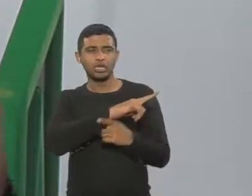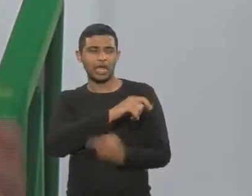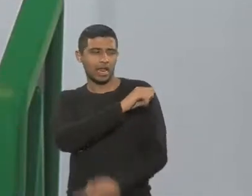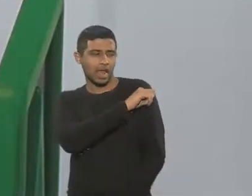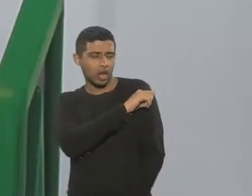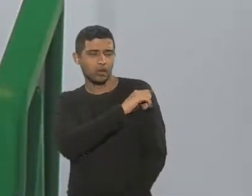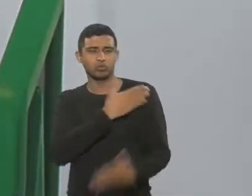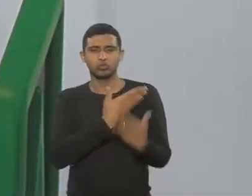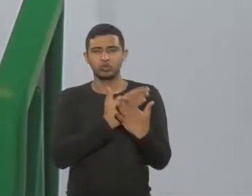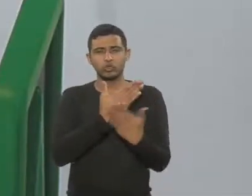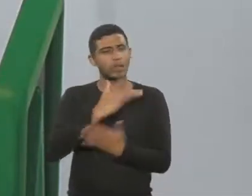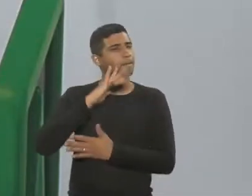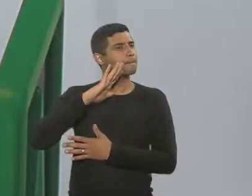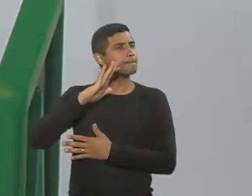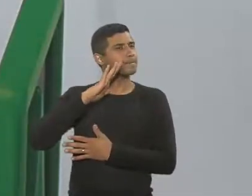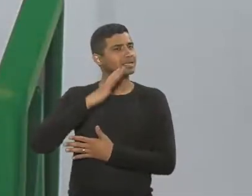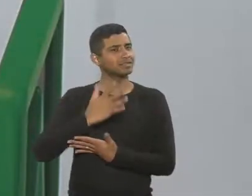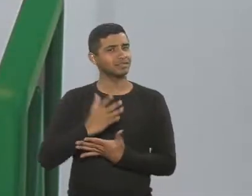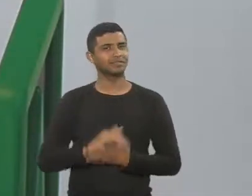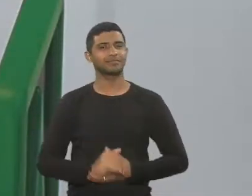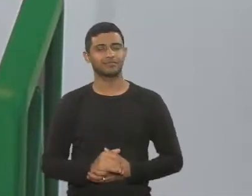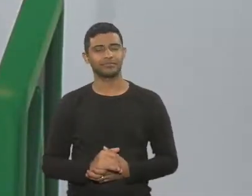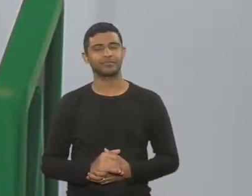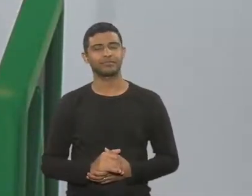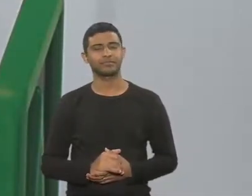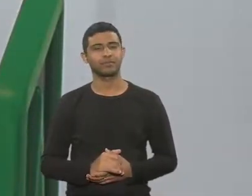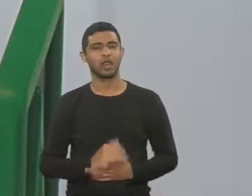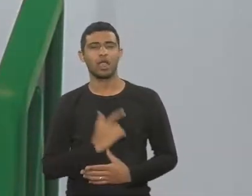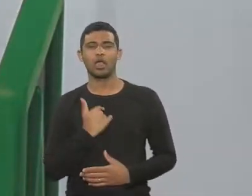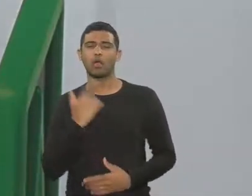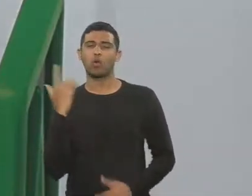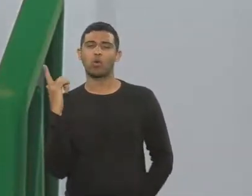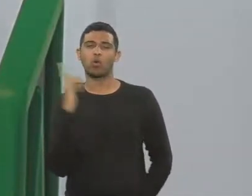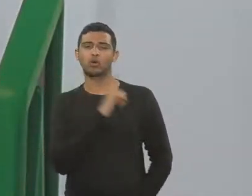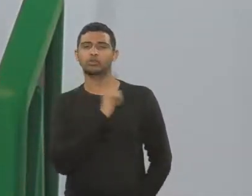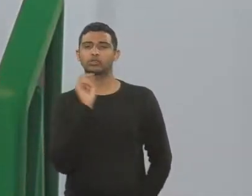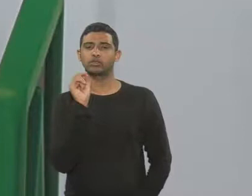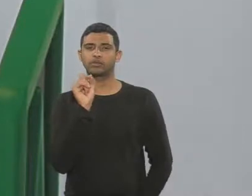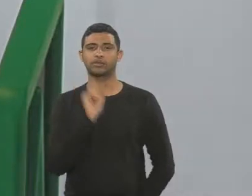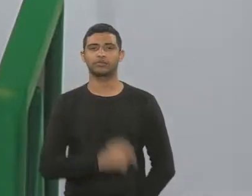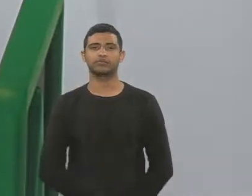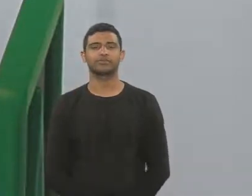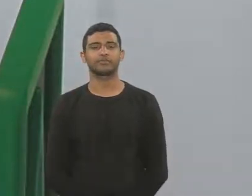para os estudantes, que é uma temporalidade diferente, que é você conseguir, de certa forma,